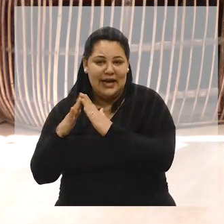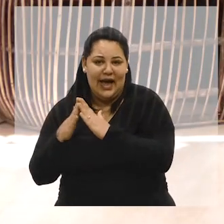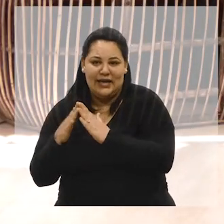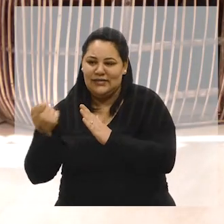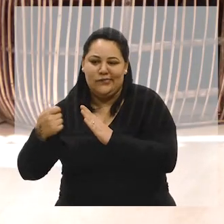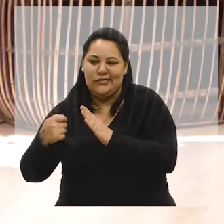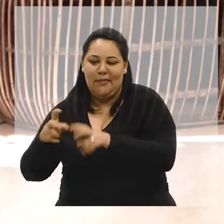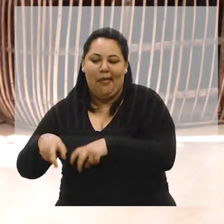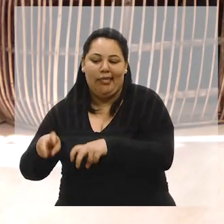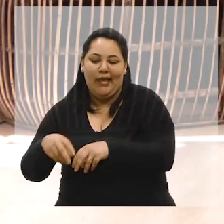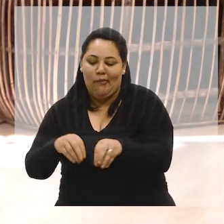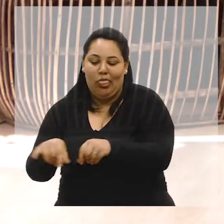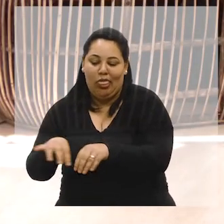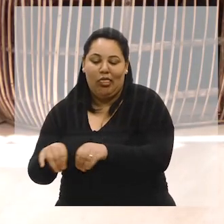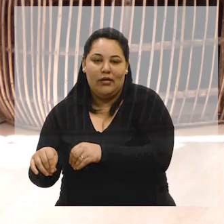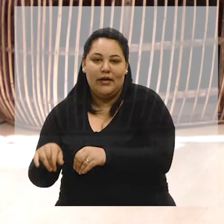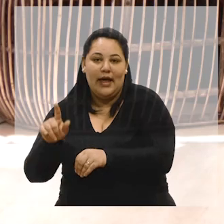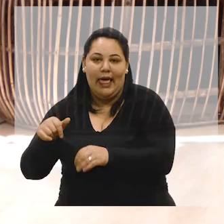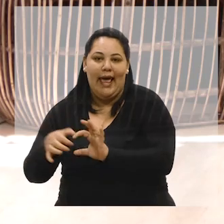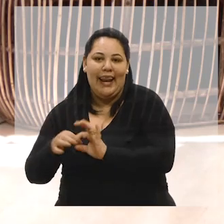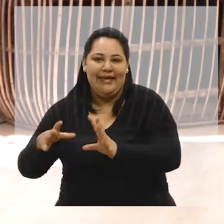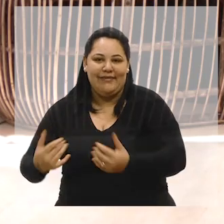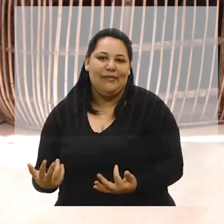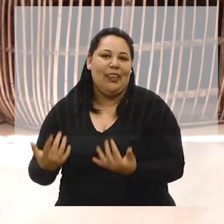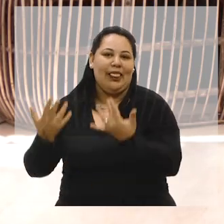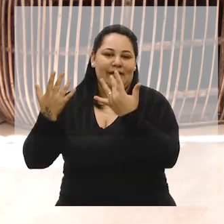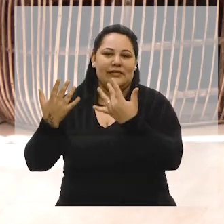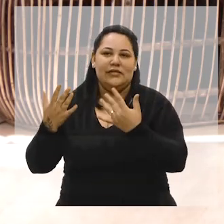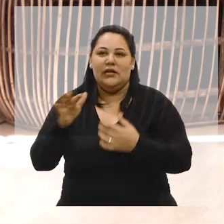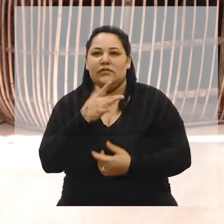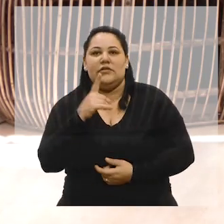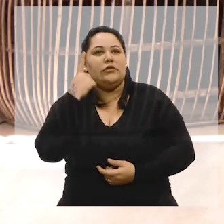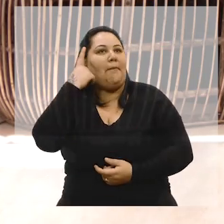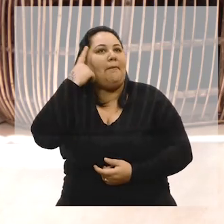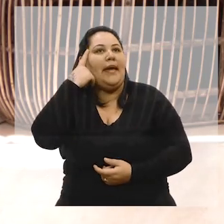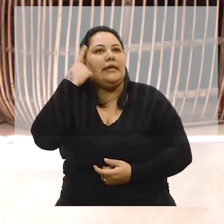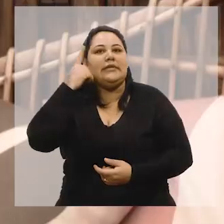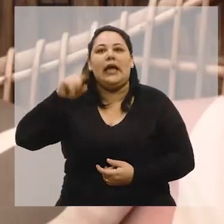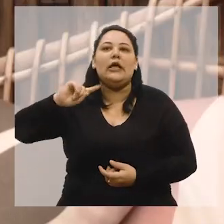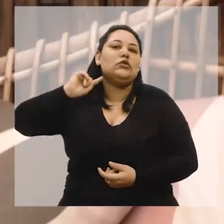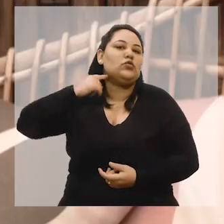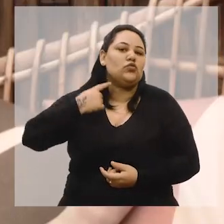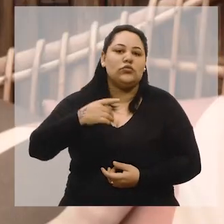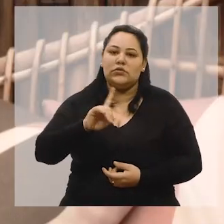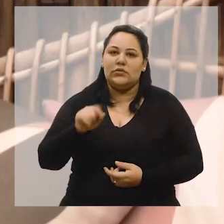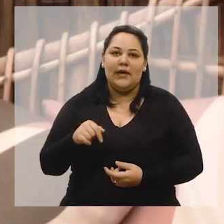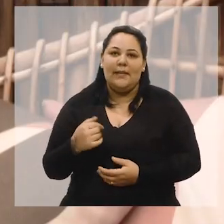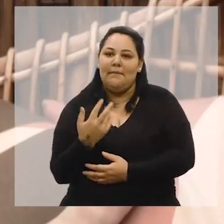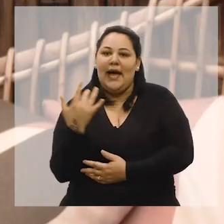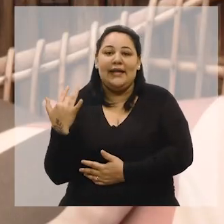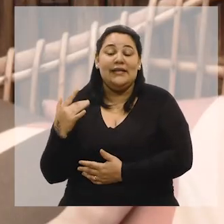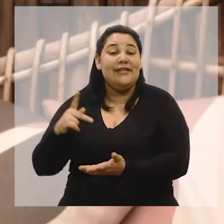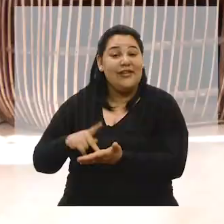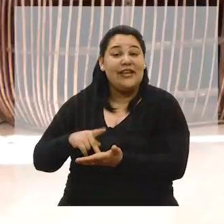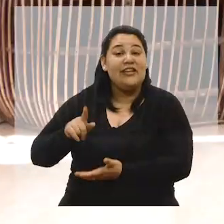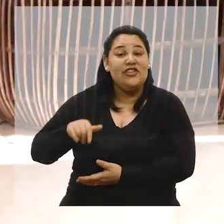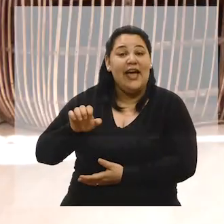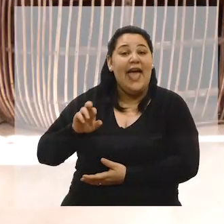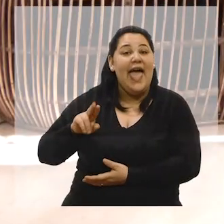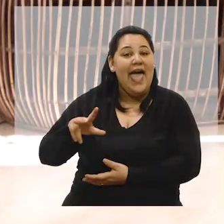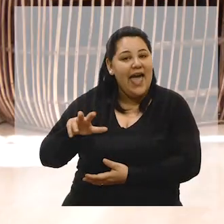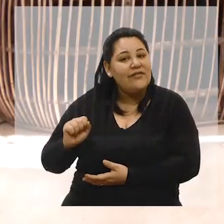assim. Não precisam ser plantadas, não precisa. Né? Nascem, e são espontâneas. Que a gente até, às vezes, pensa que é sujeira, assim, né? Não é mato, é